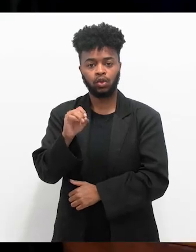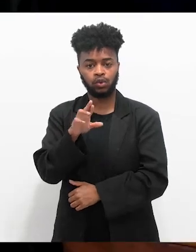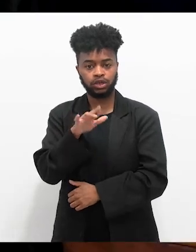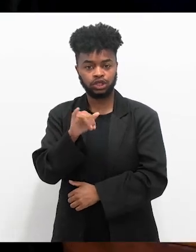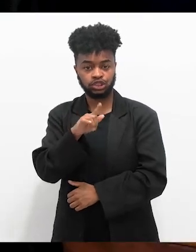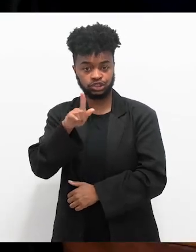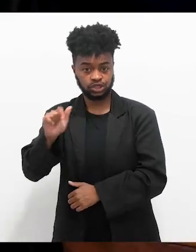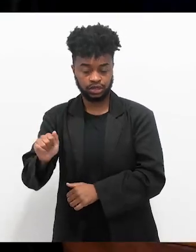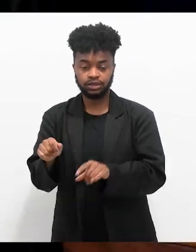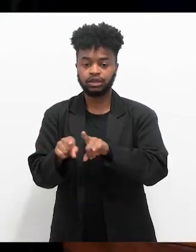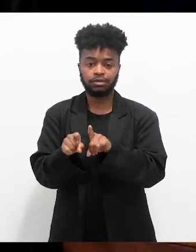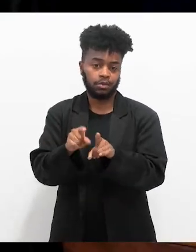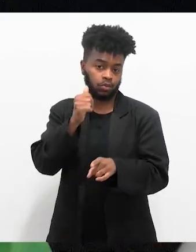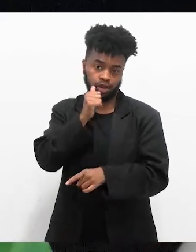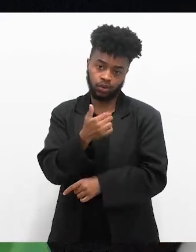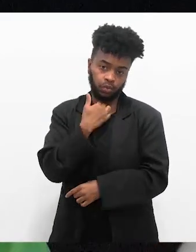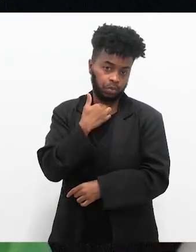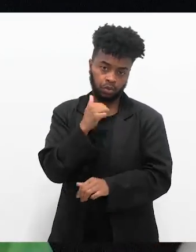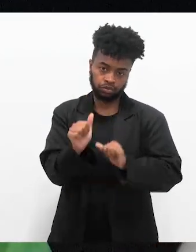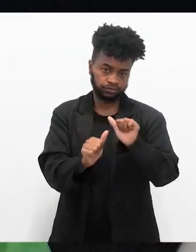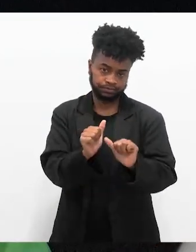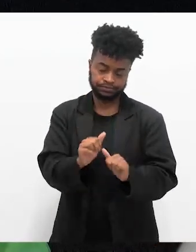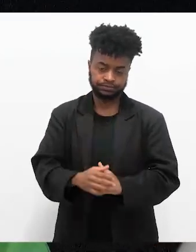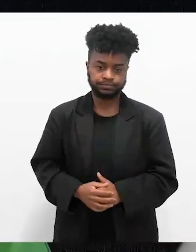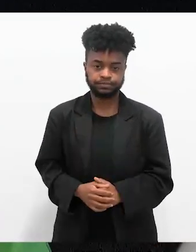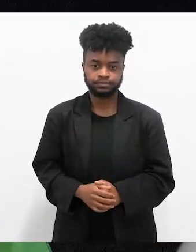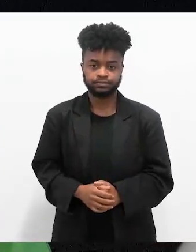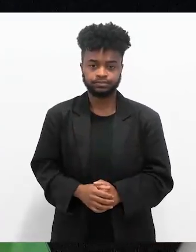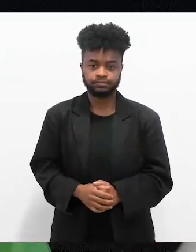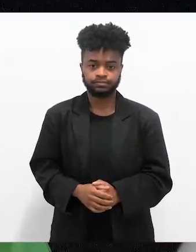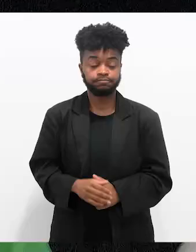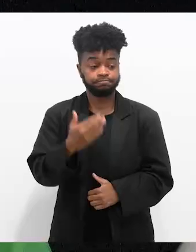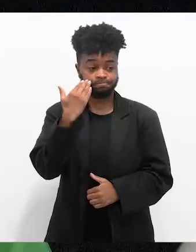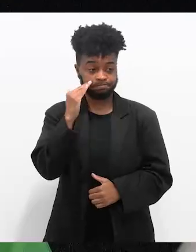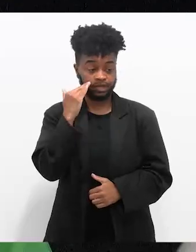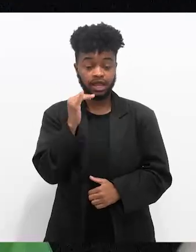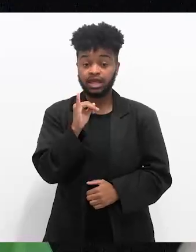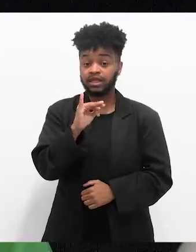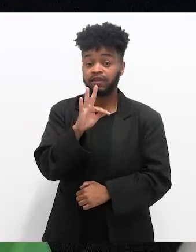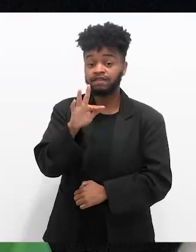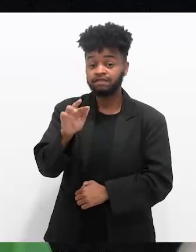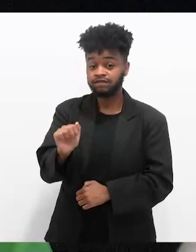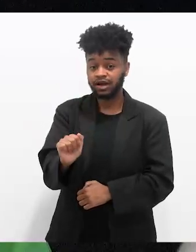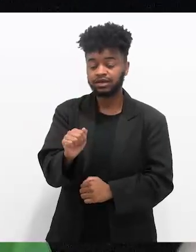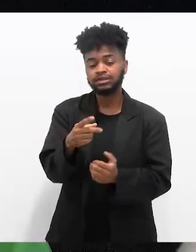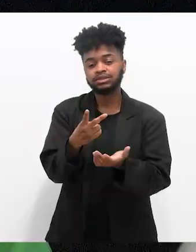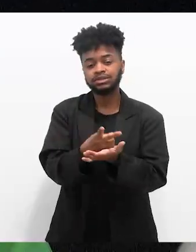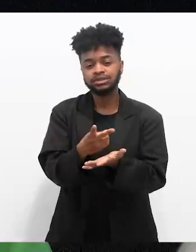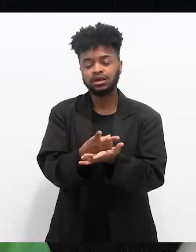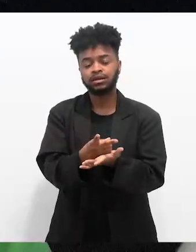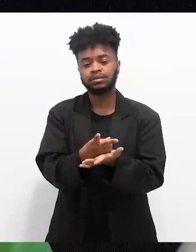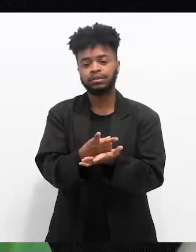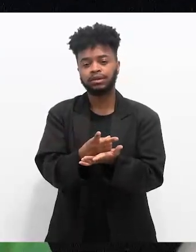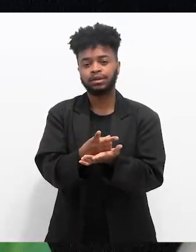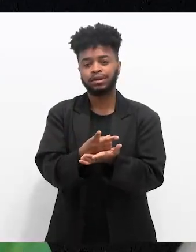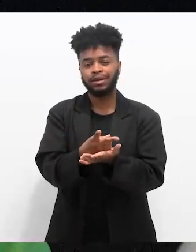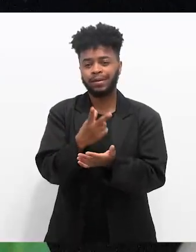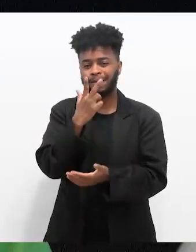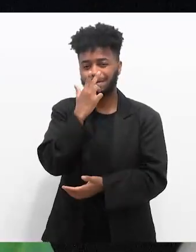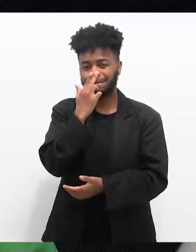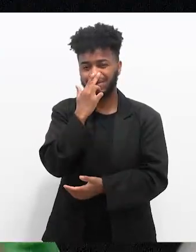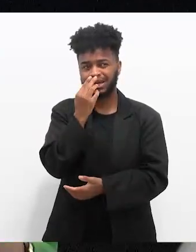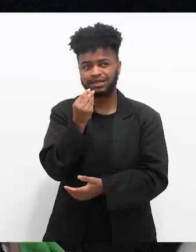outro nome que dariam elas. Entendi. O Ifá foi sempre visto